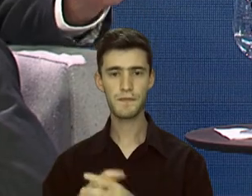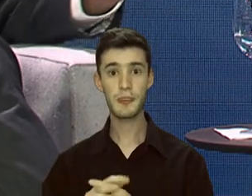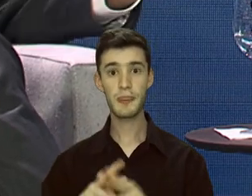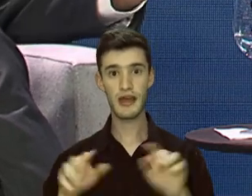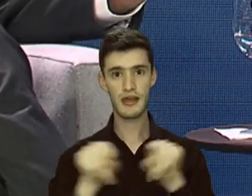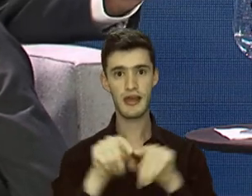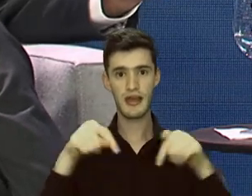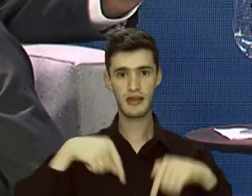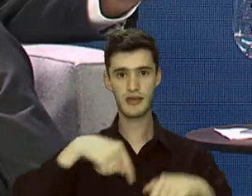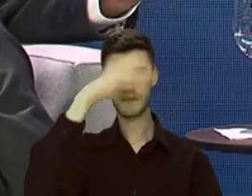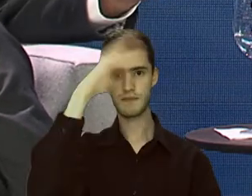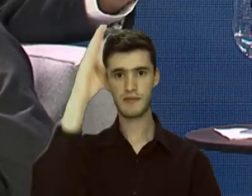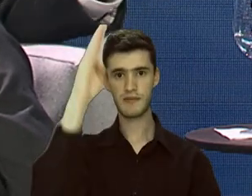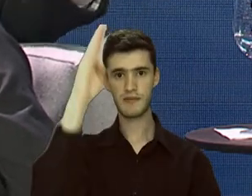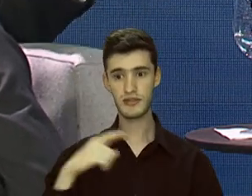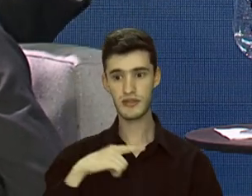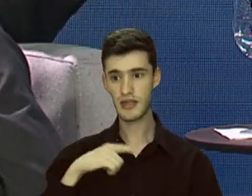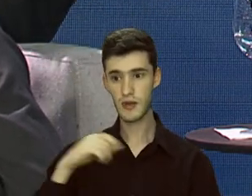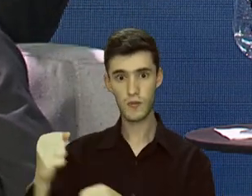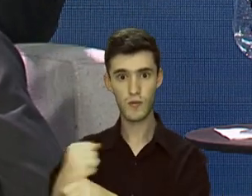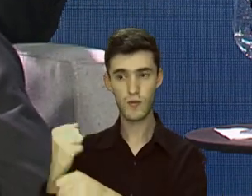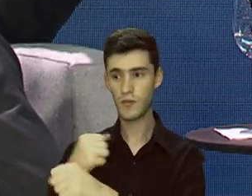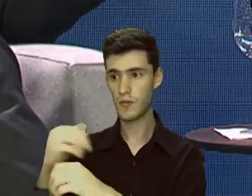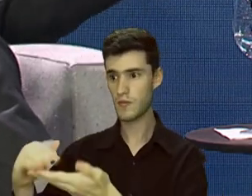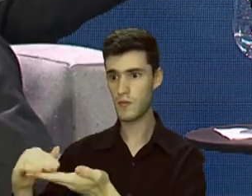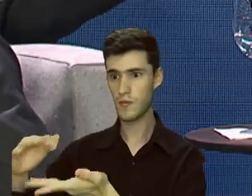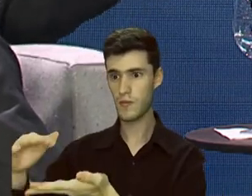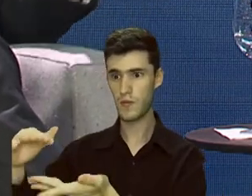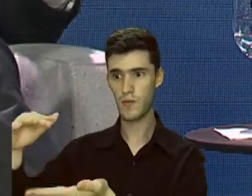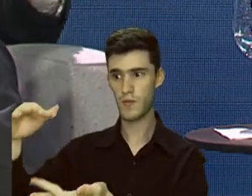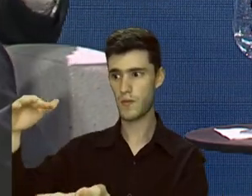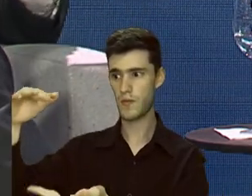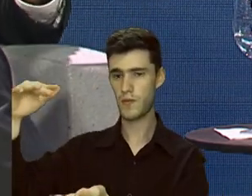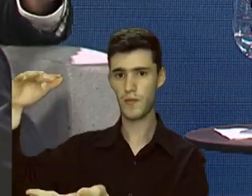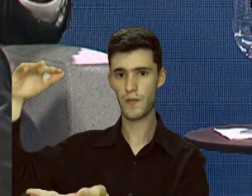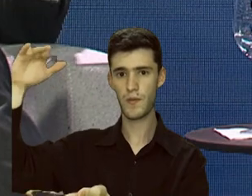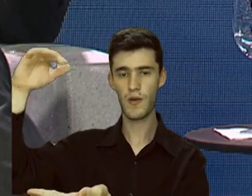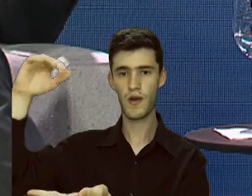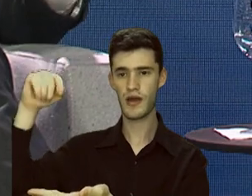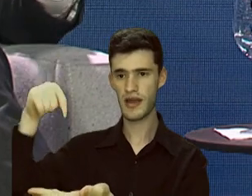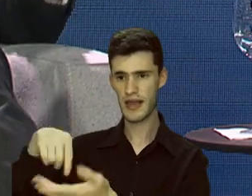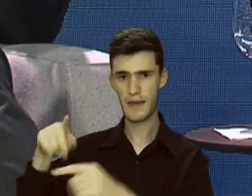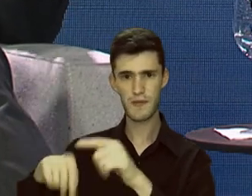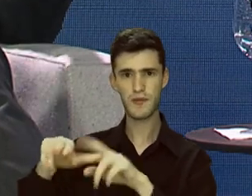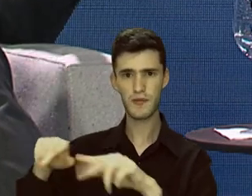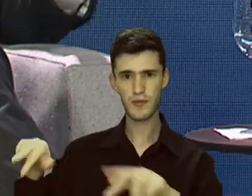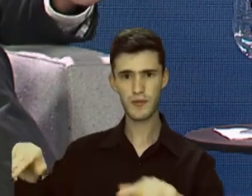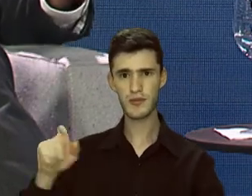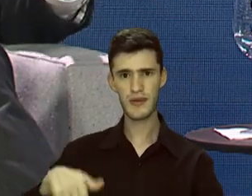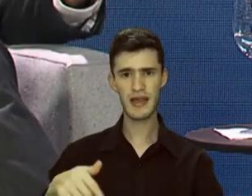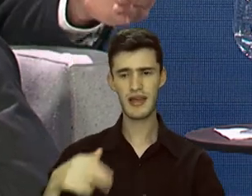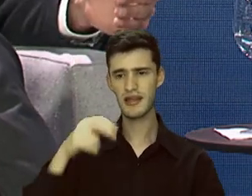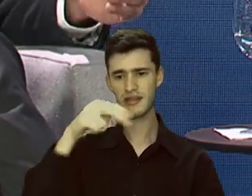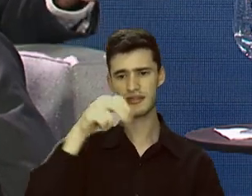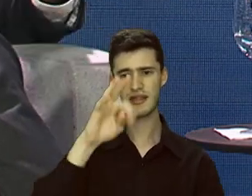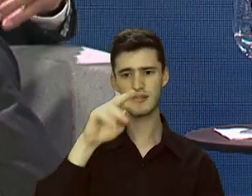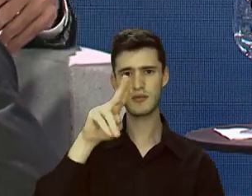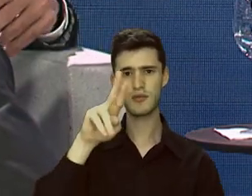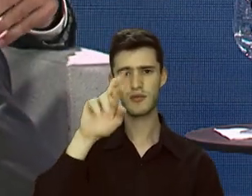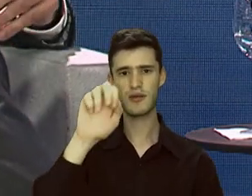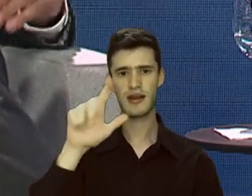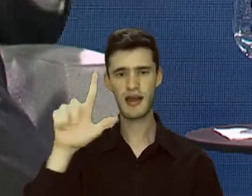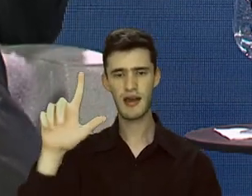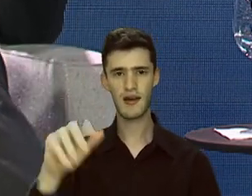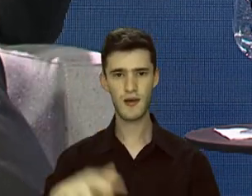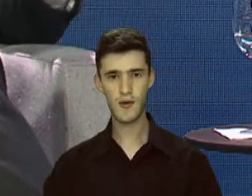biológicos igual a gente não viu nenhum lugar do mundo tá produtos que são luxens que substituem ou complementam os agroquímicos